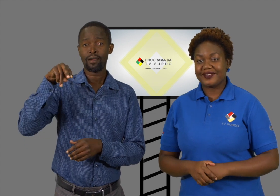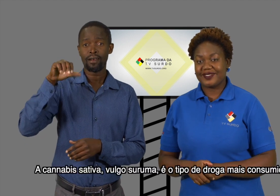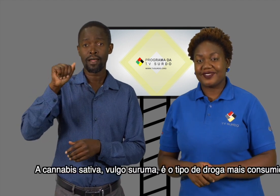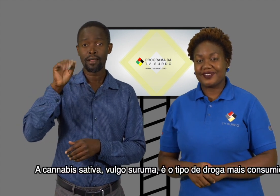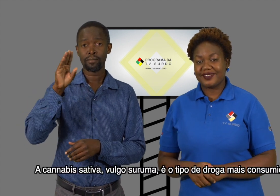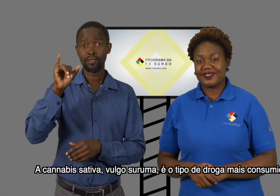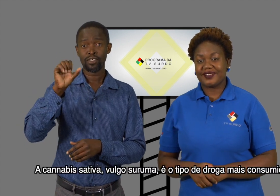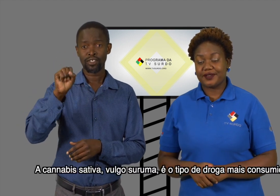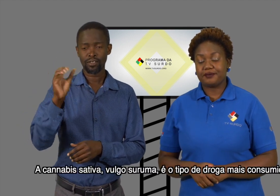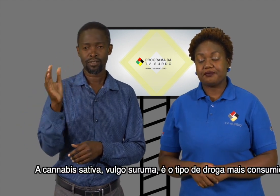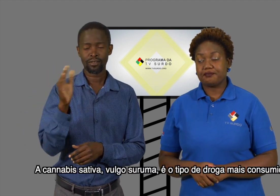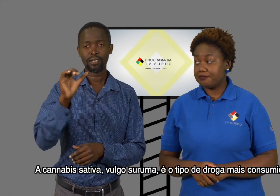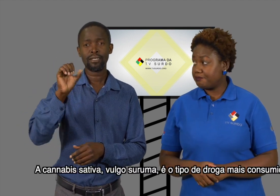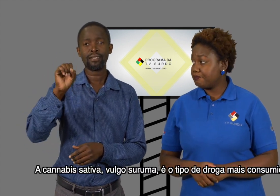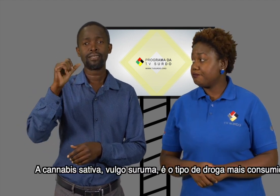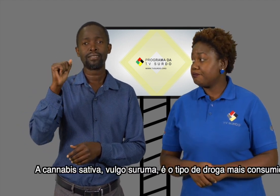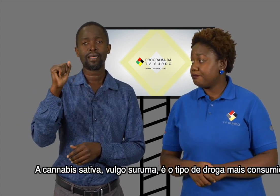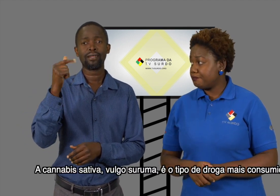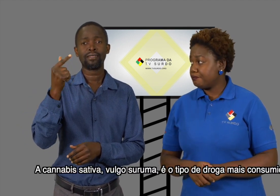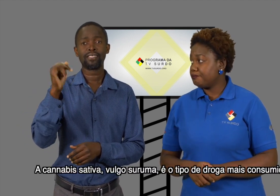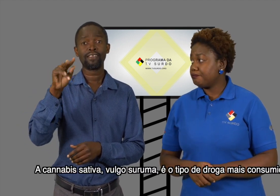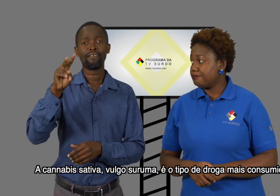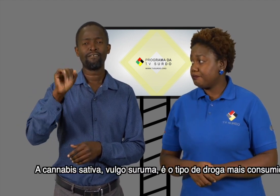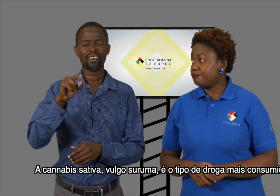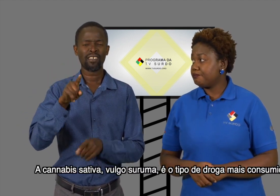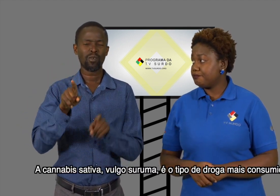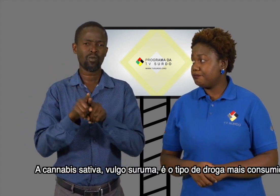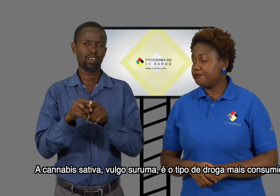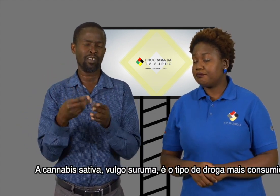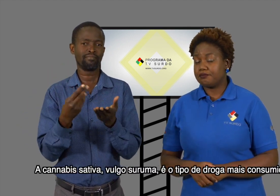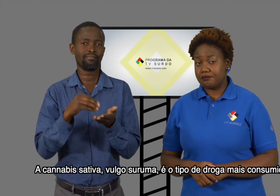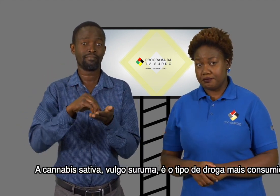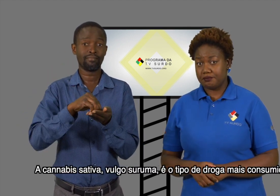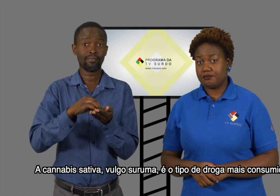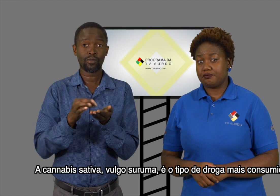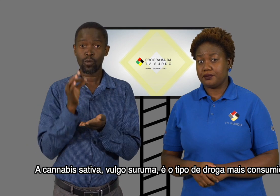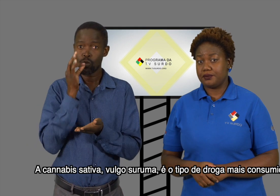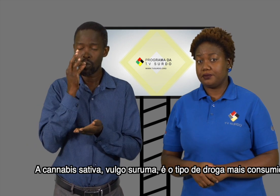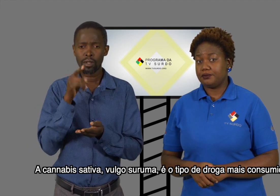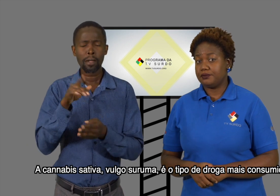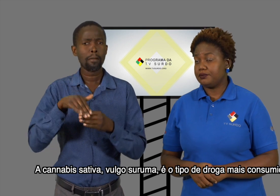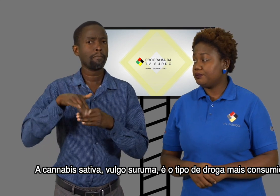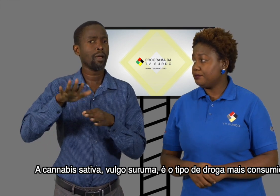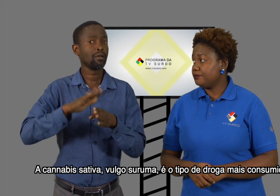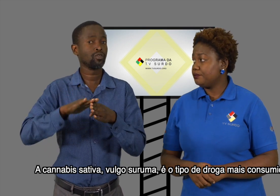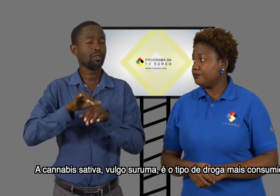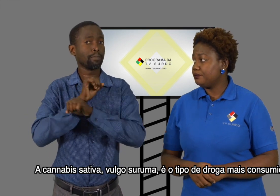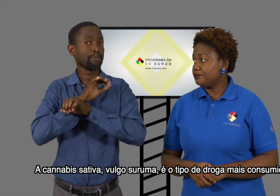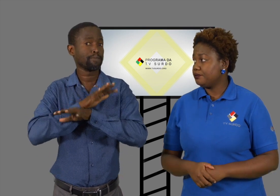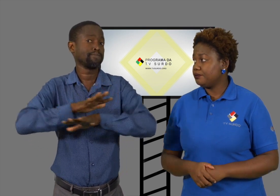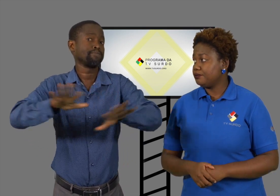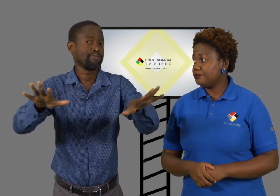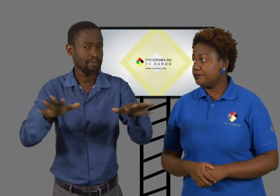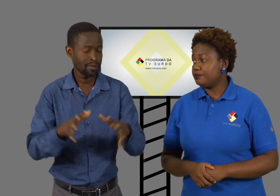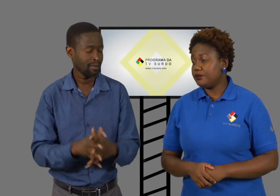A cannabis sativa, vulgo suruma, é o tipo de droga mais consumida.